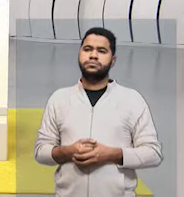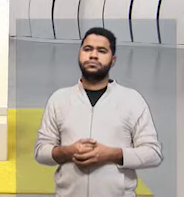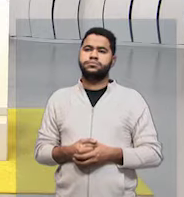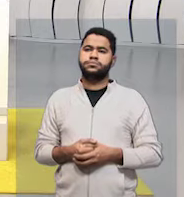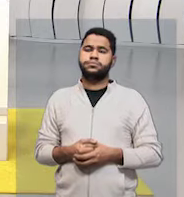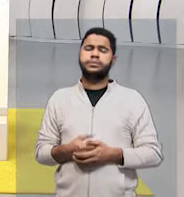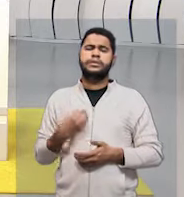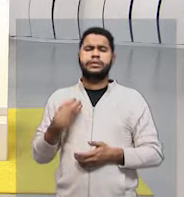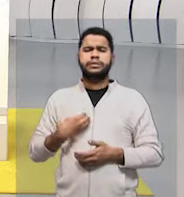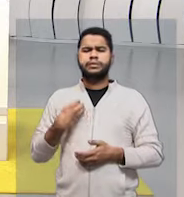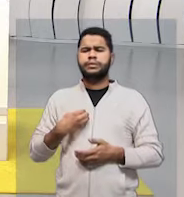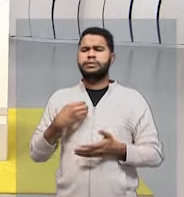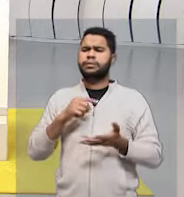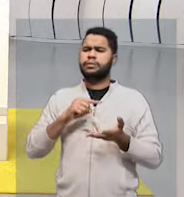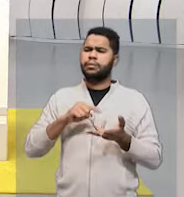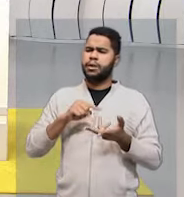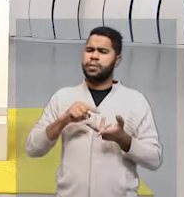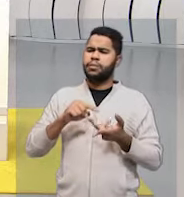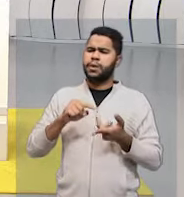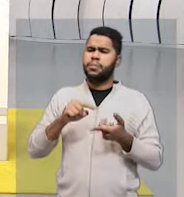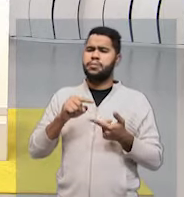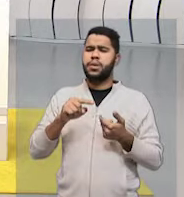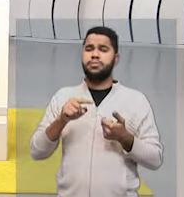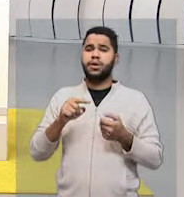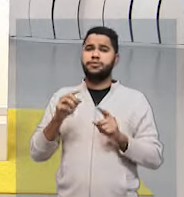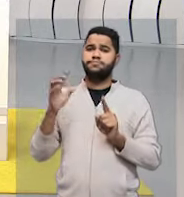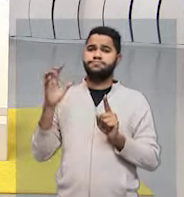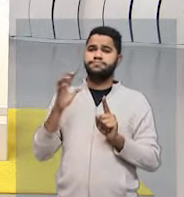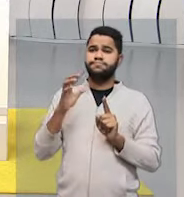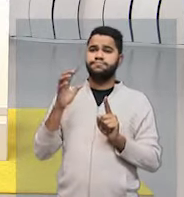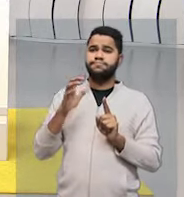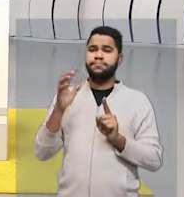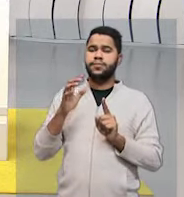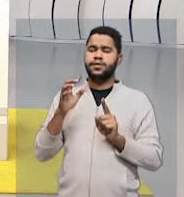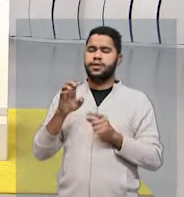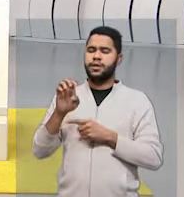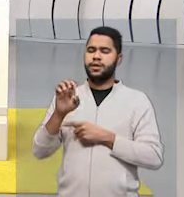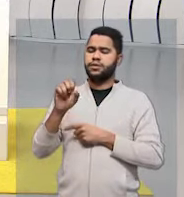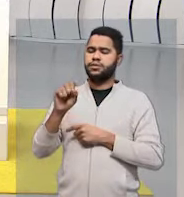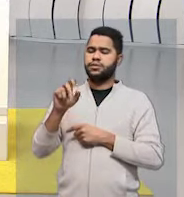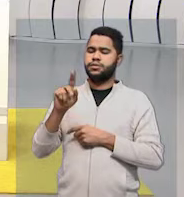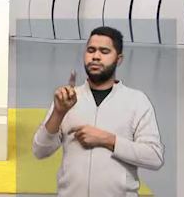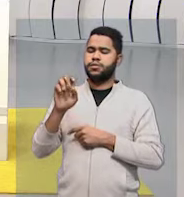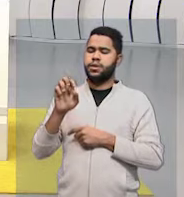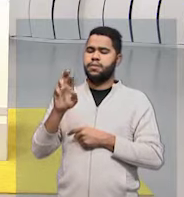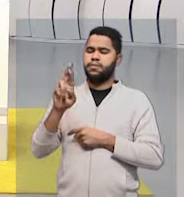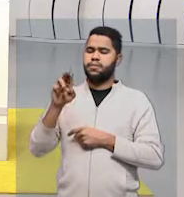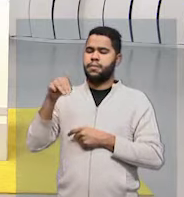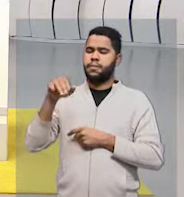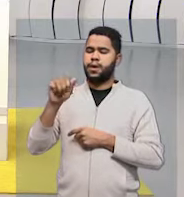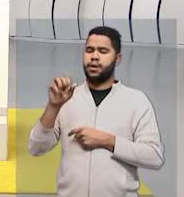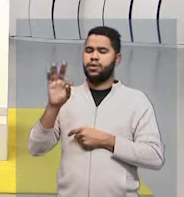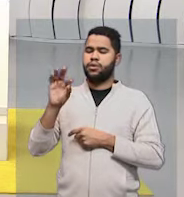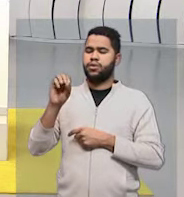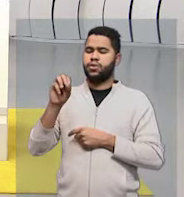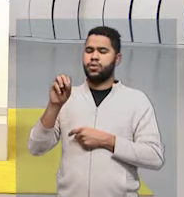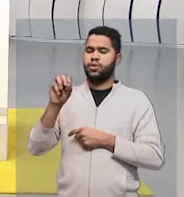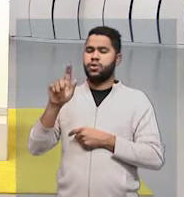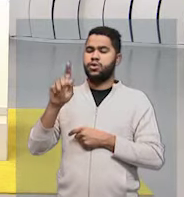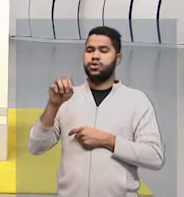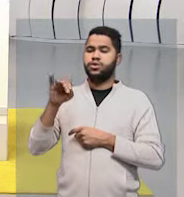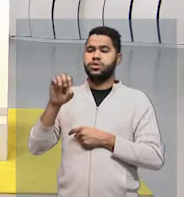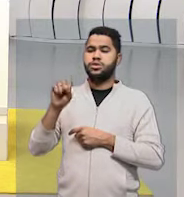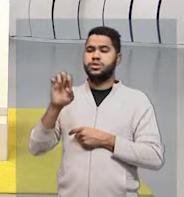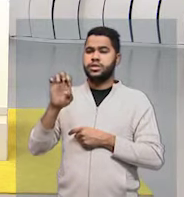Gente, existem fatores aí que interferem na espermatogênese. Logicamente, nutrição.